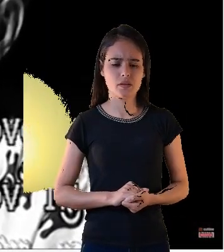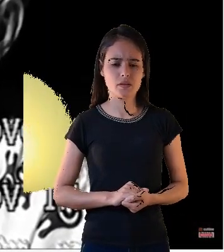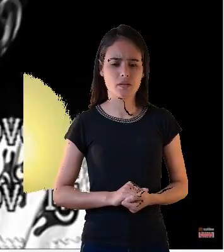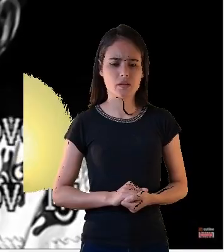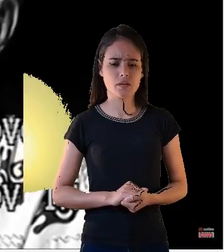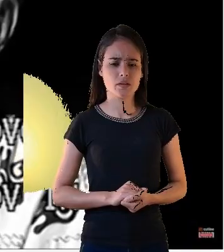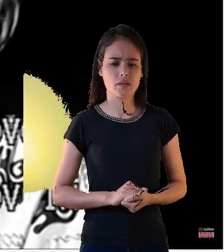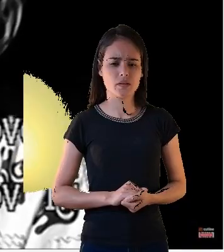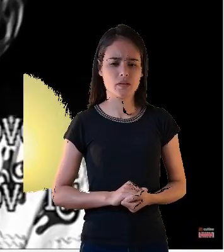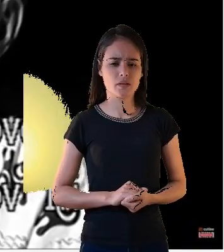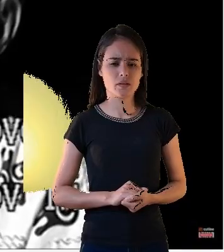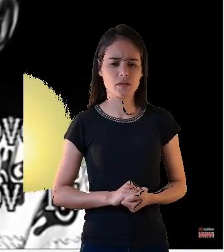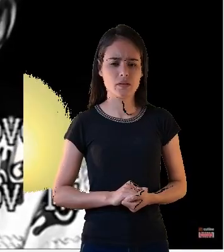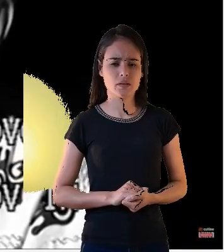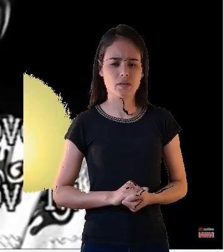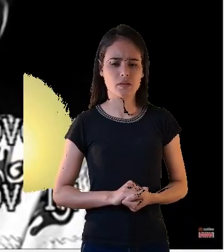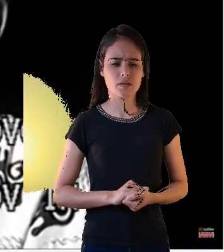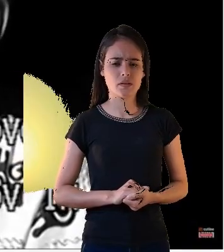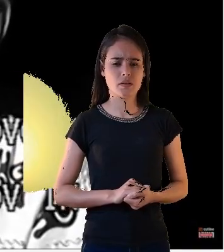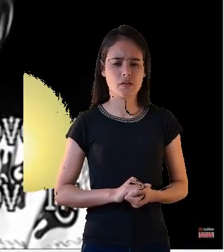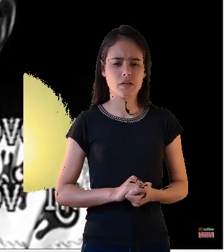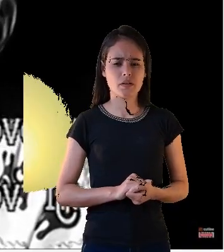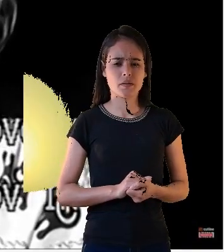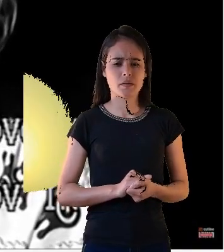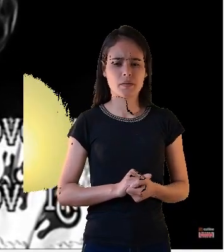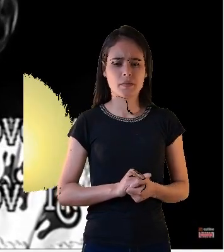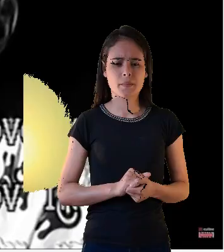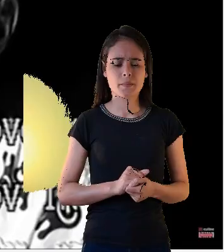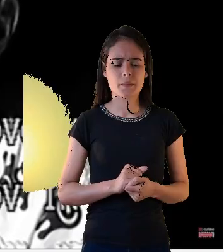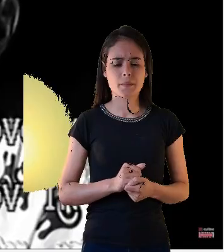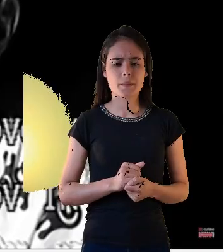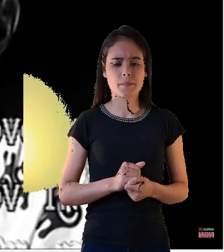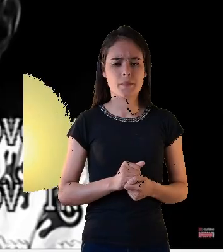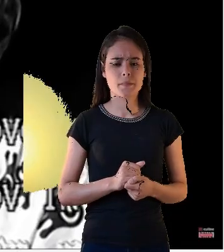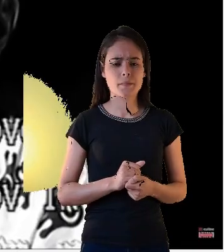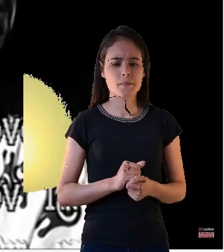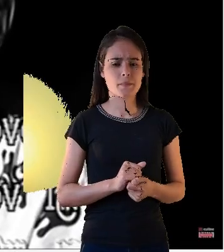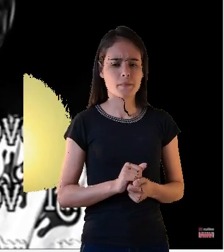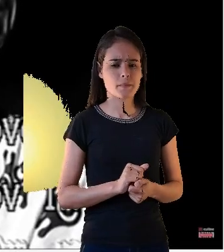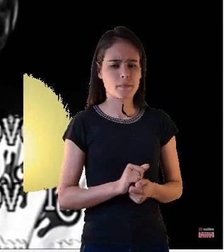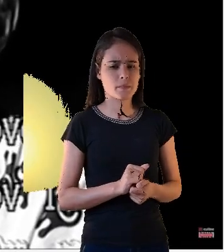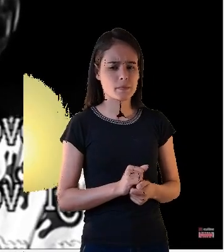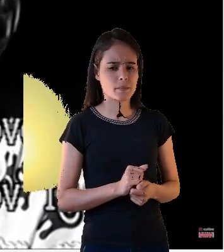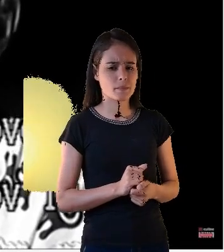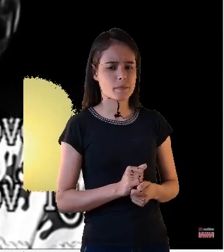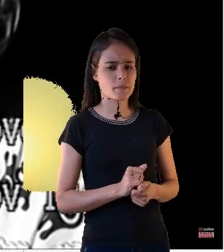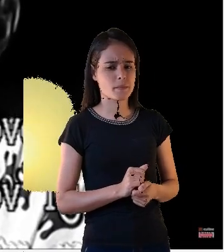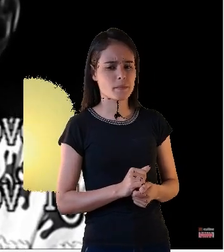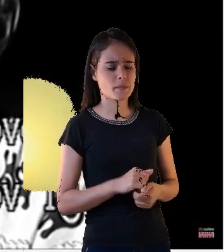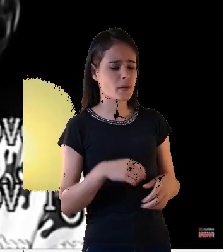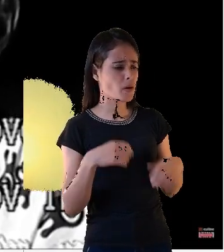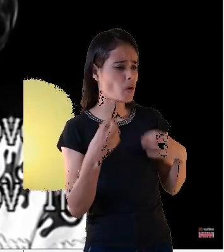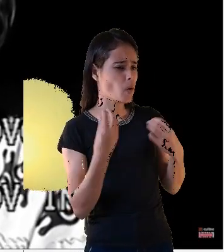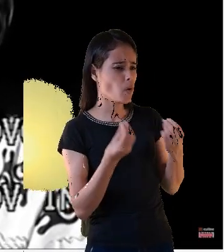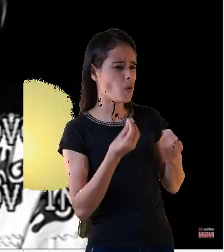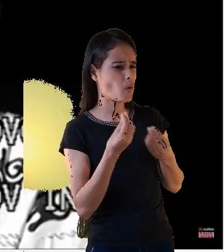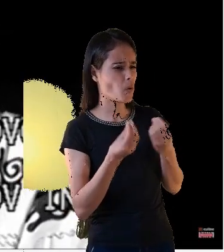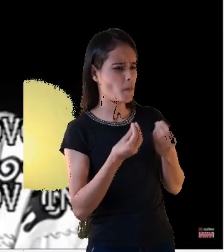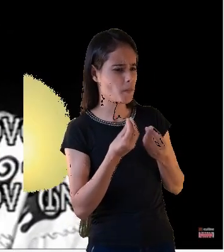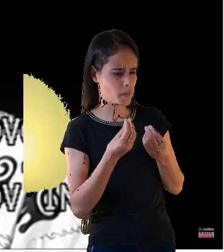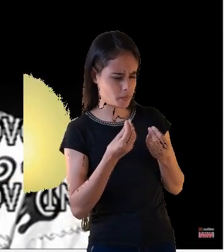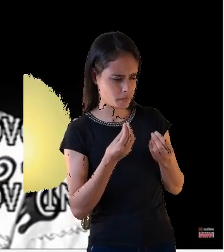pessoas que vinham me aconselhar para que eu não fizesse isso.